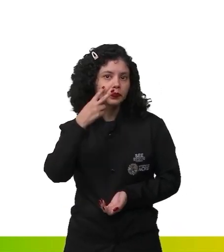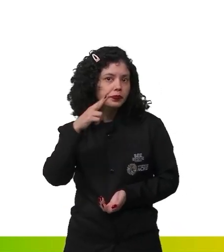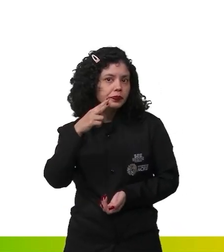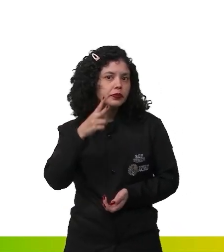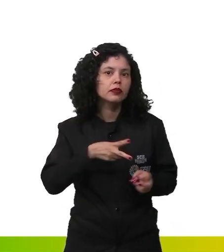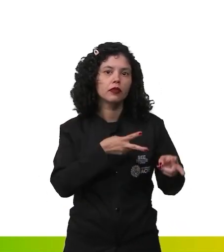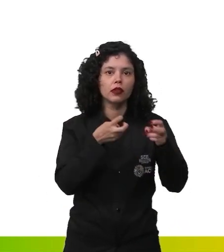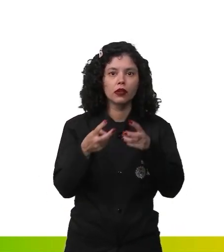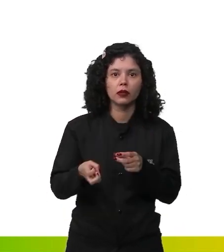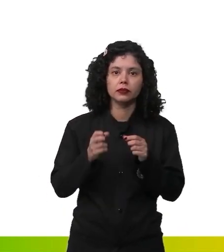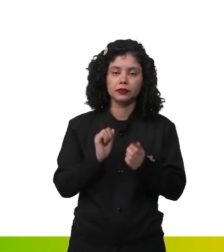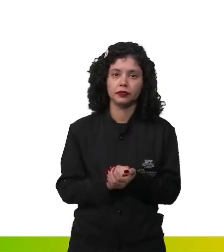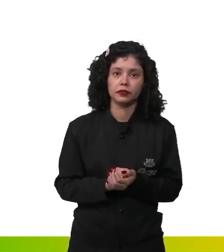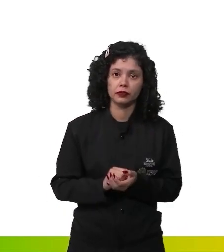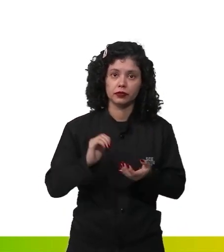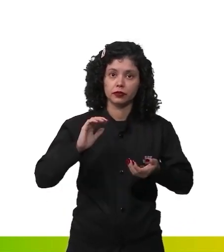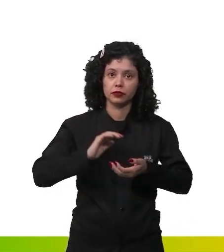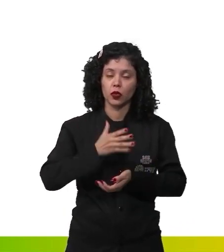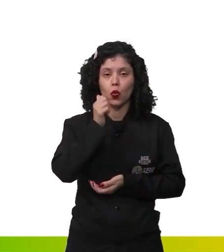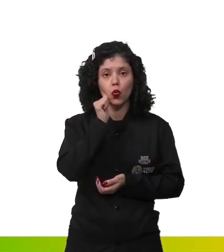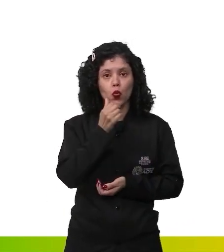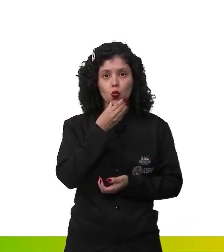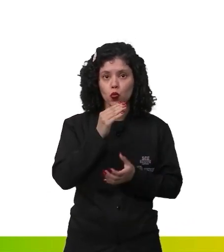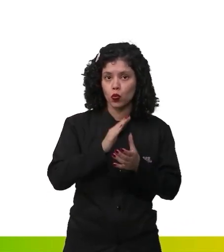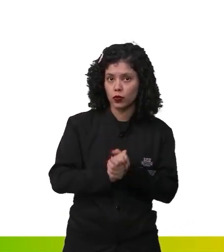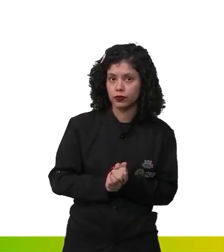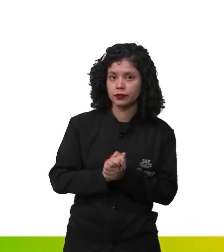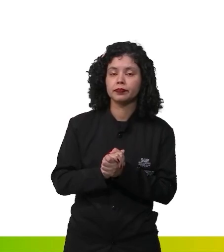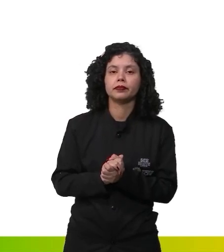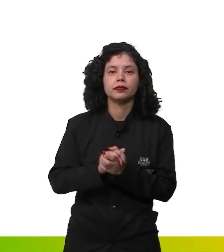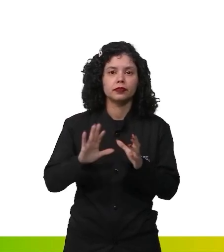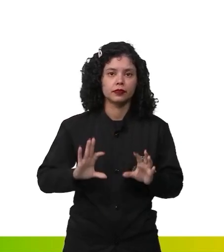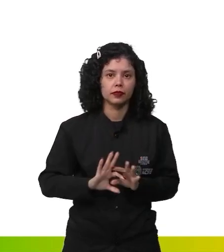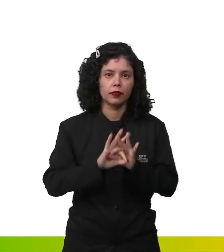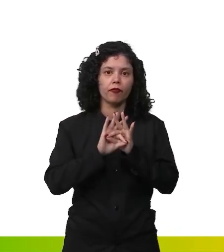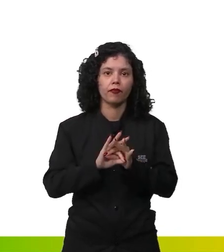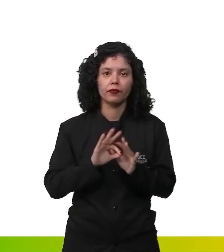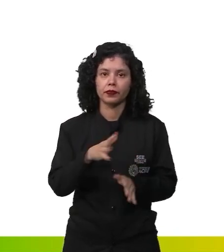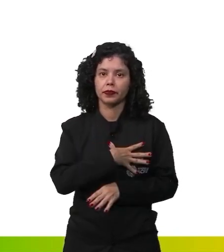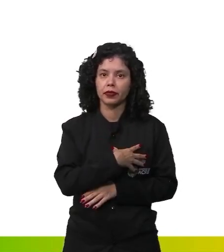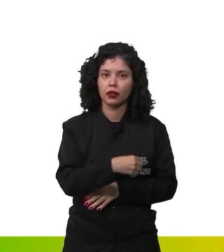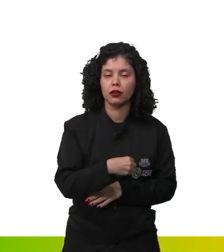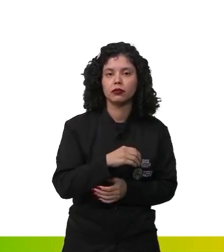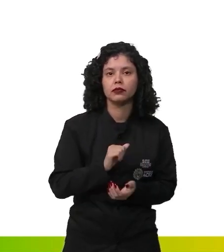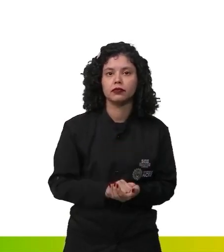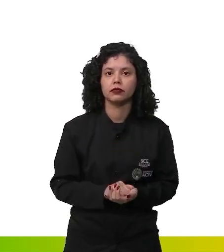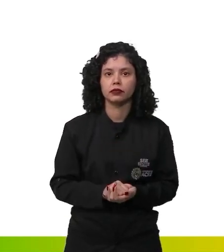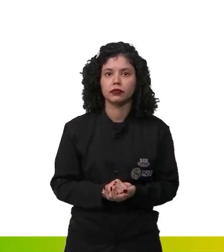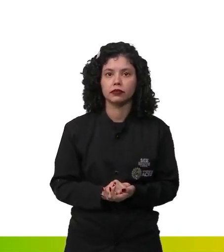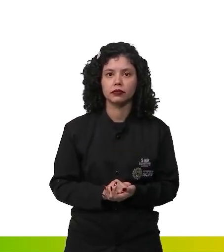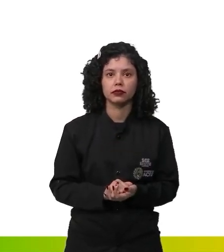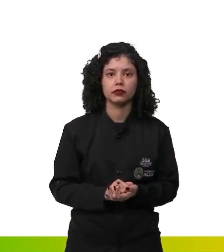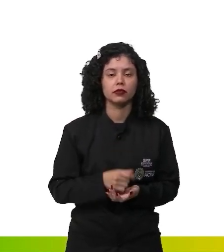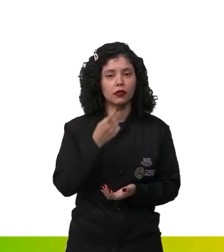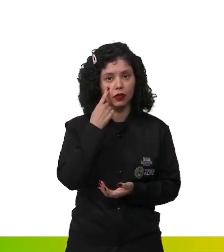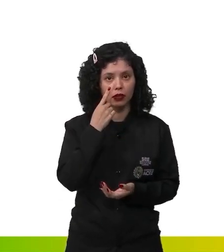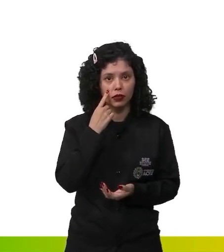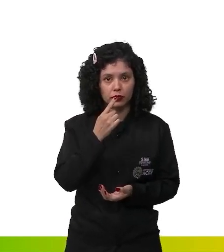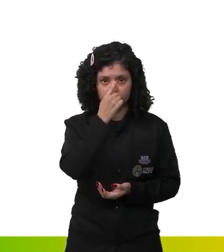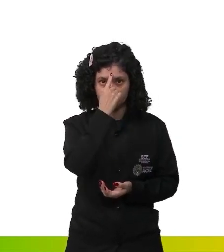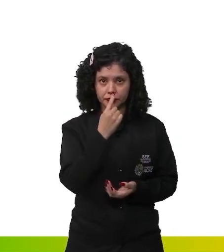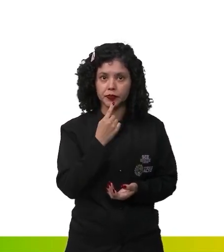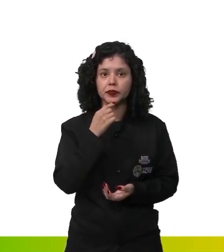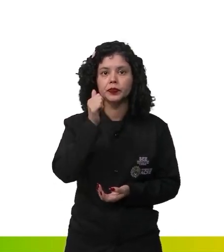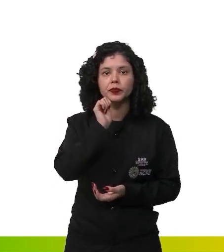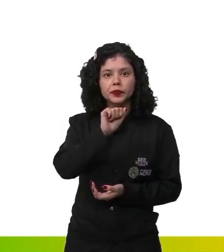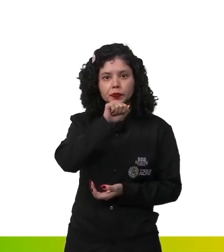aqui percebendo esse casal e, bem associado aos filhos, nós estamos observando a imagem